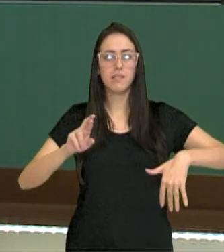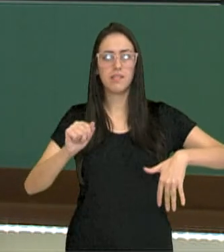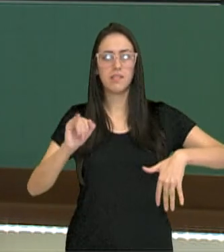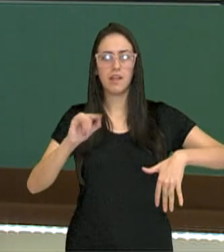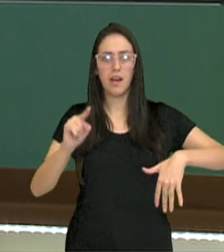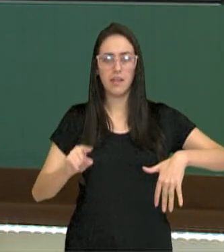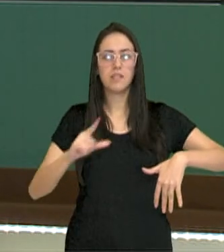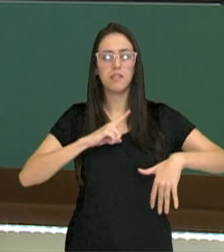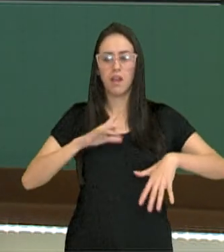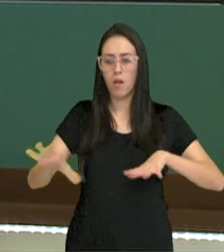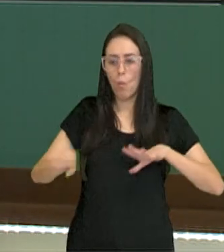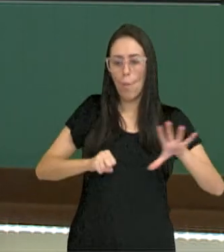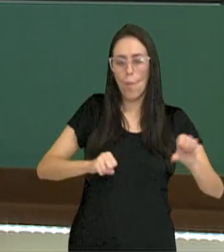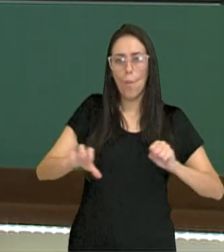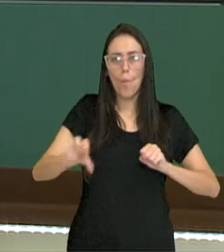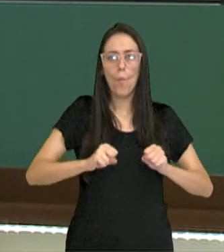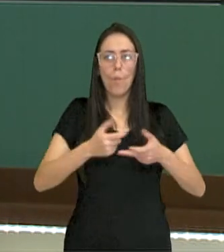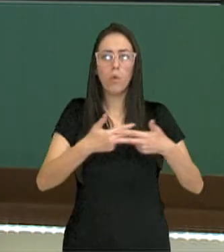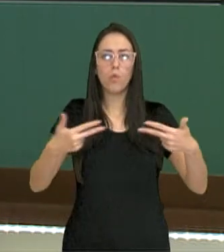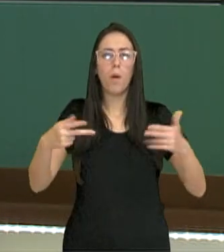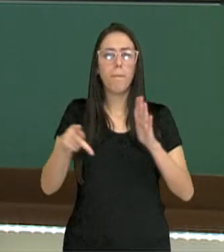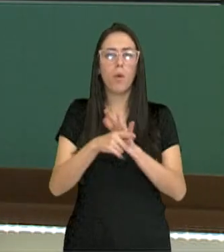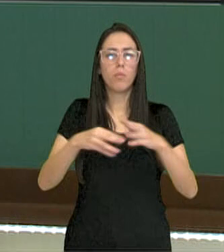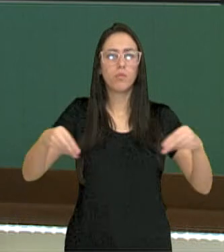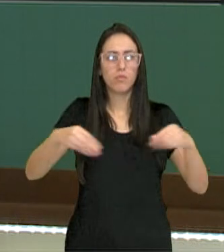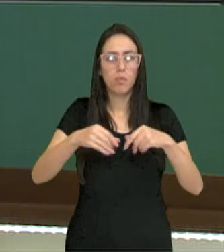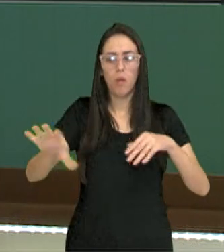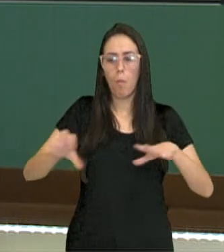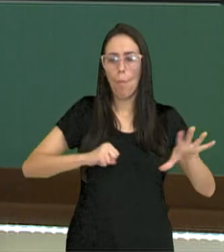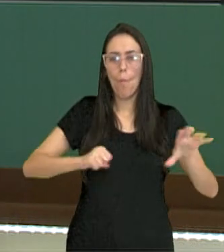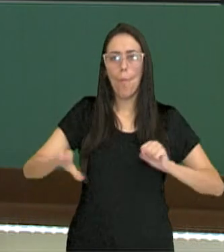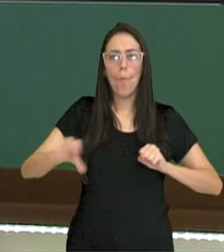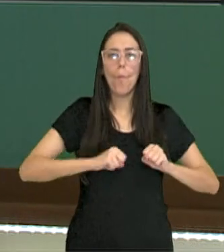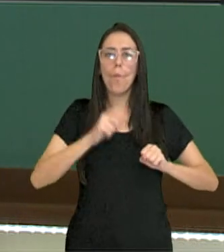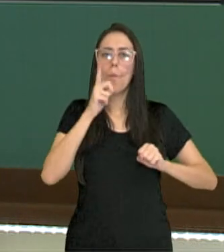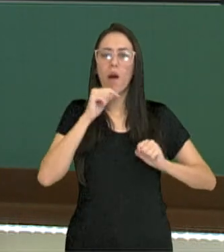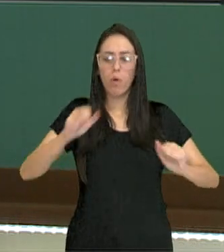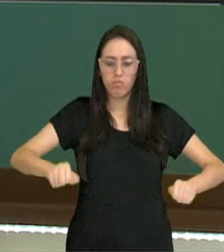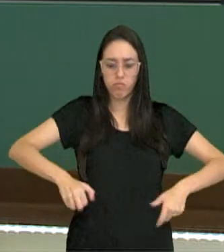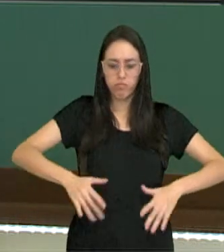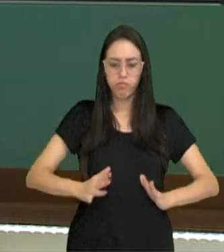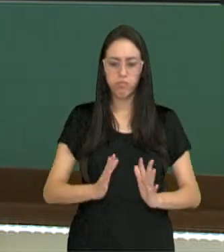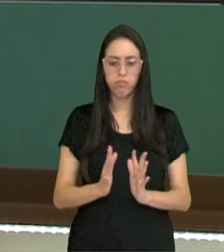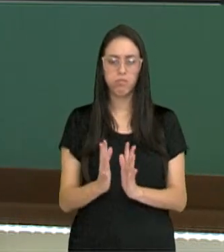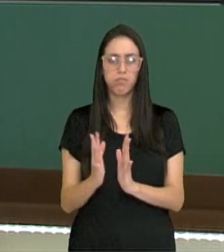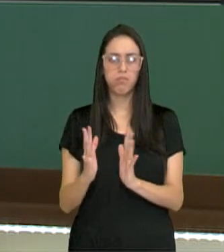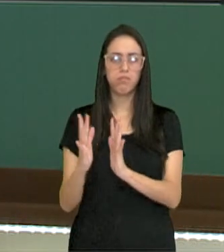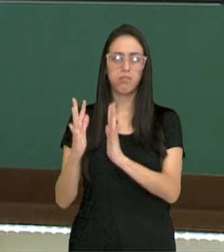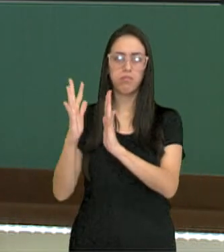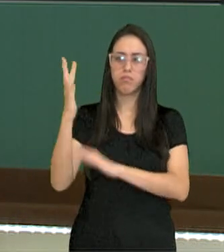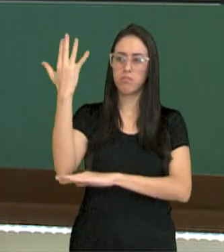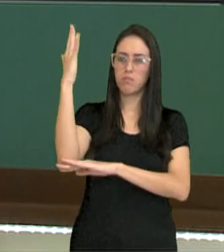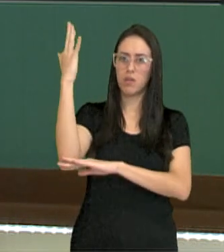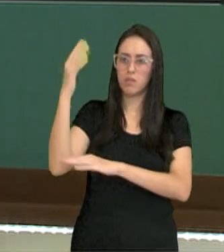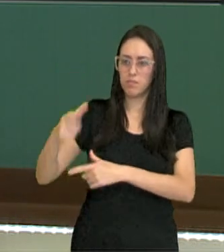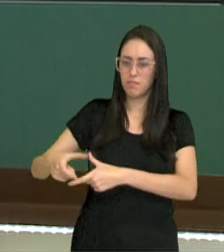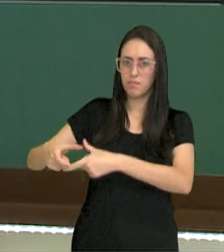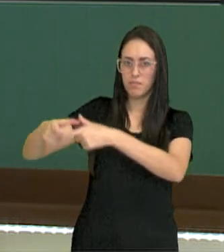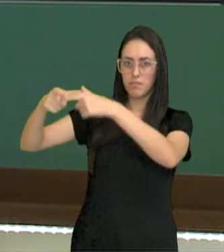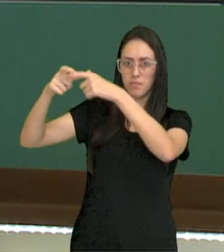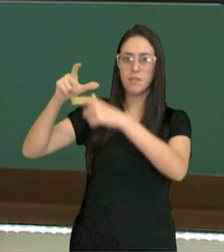absorver os nutrientes do solo, a água, vai conduzir pelos vasos condutores a seiva o